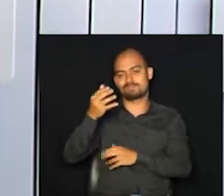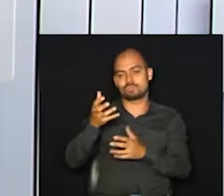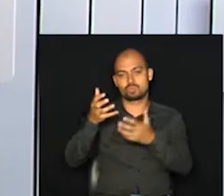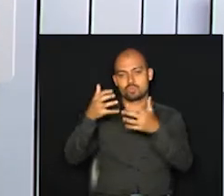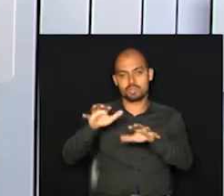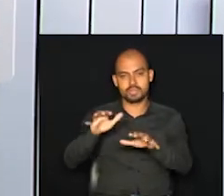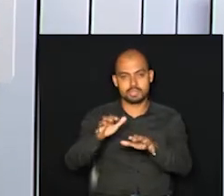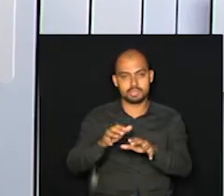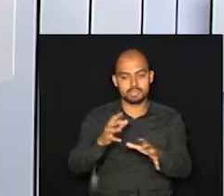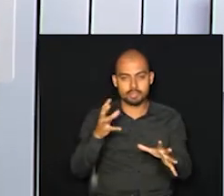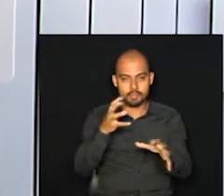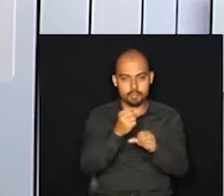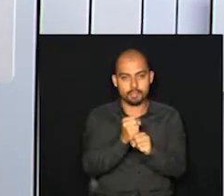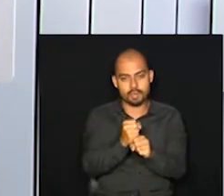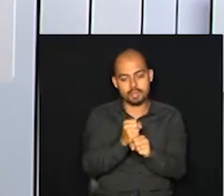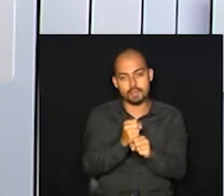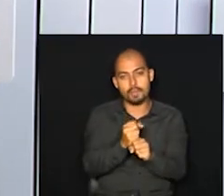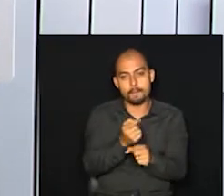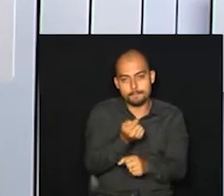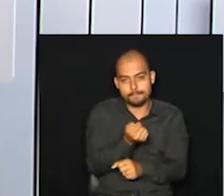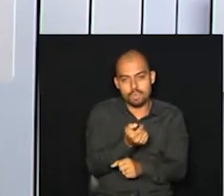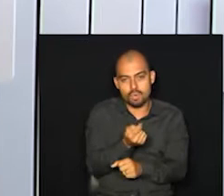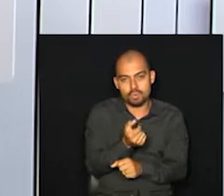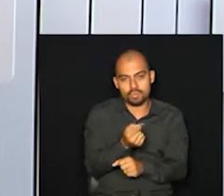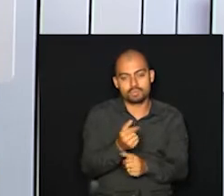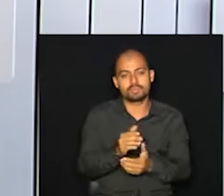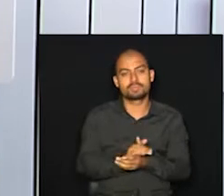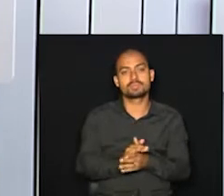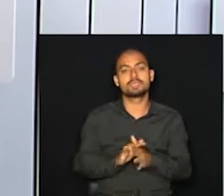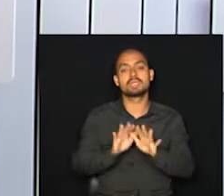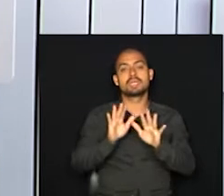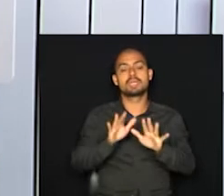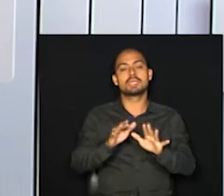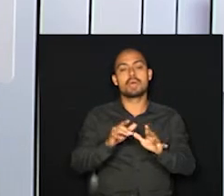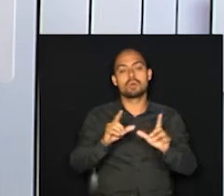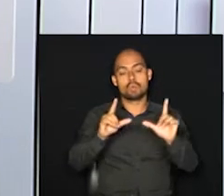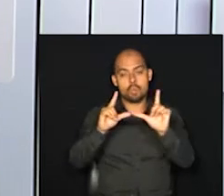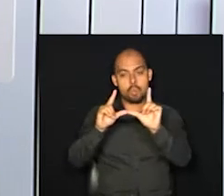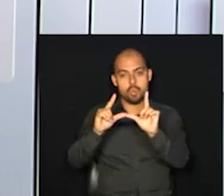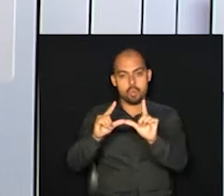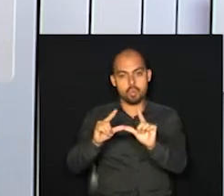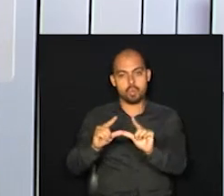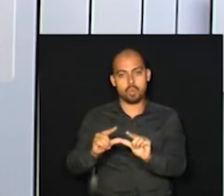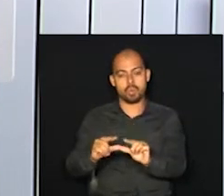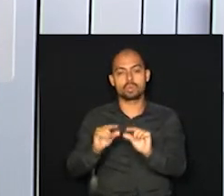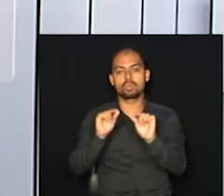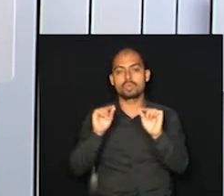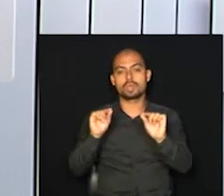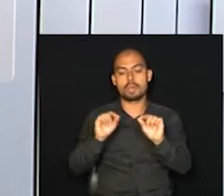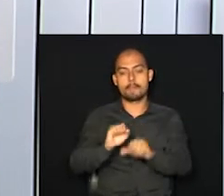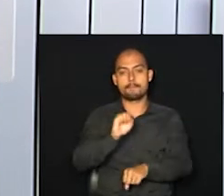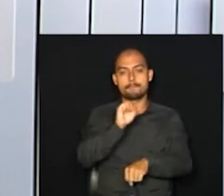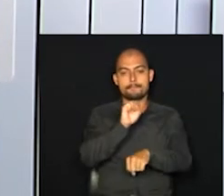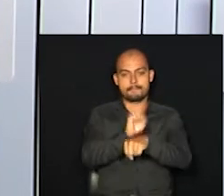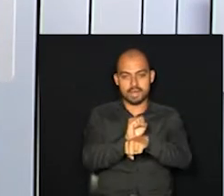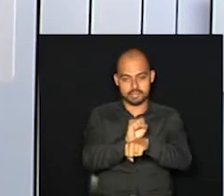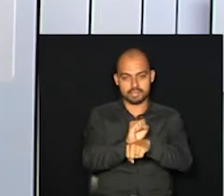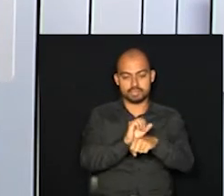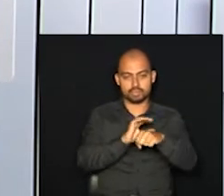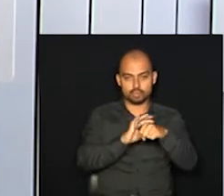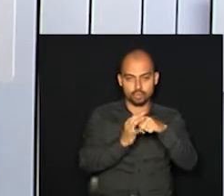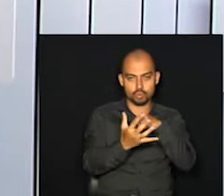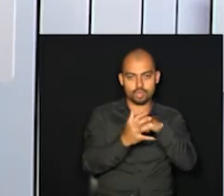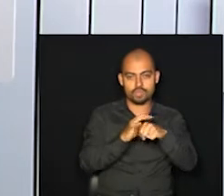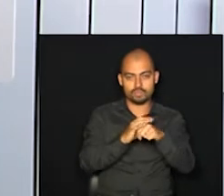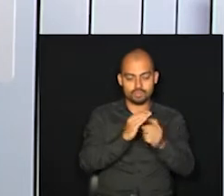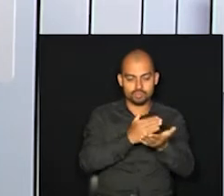início da administração pela iniciativa privada. Esta queda foi em decorrência da paralisação de viagens no início